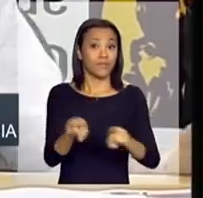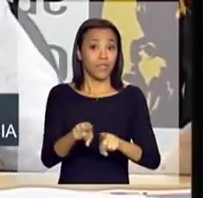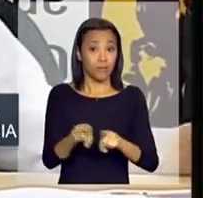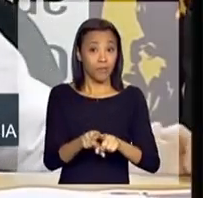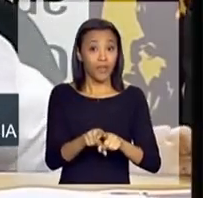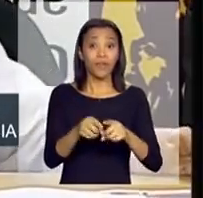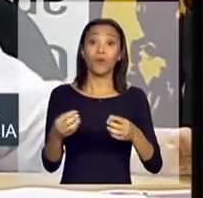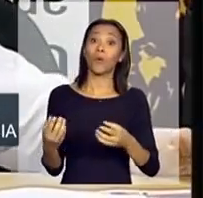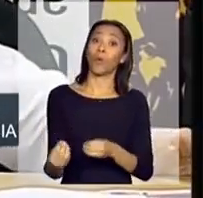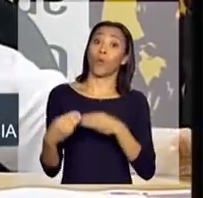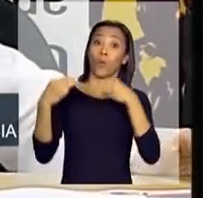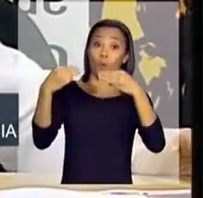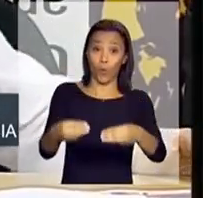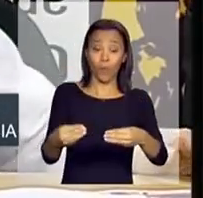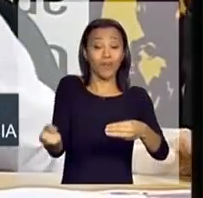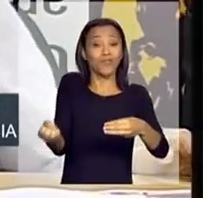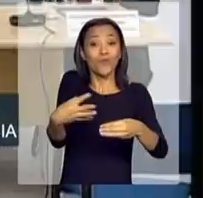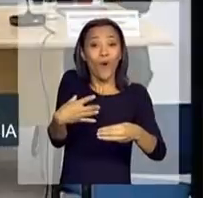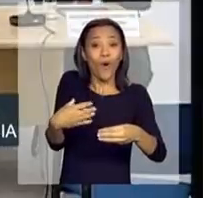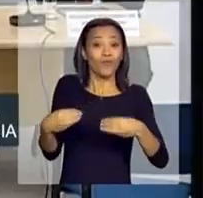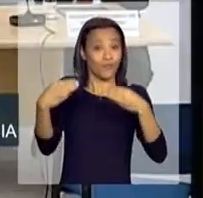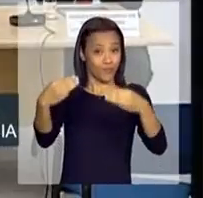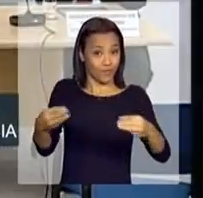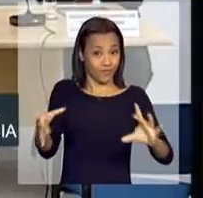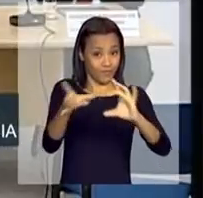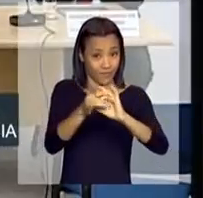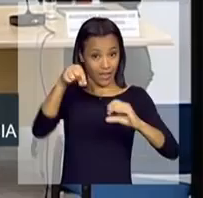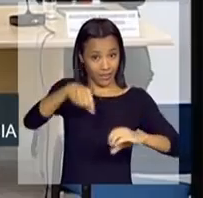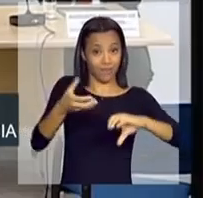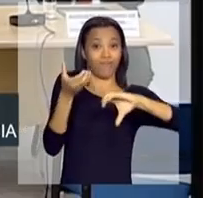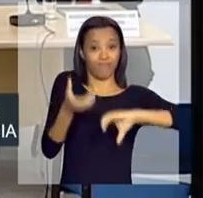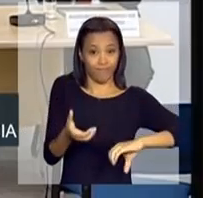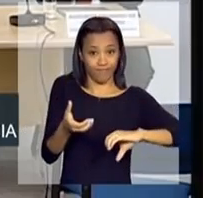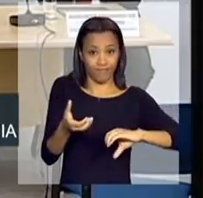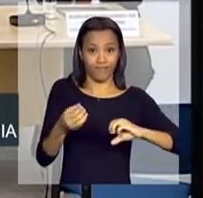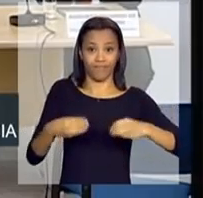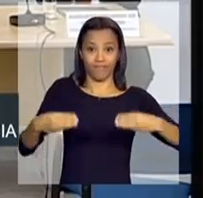mais novos da Esplanada, né? Então,